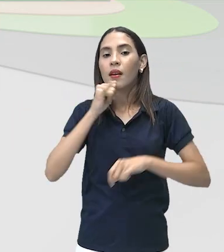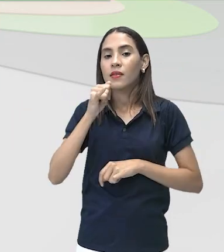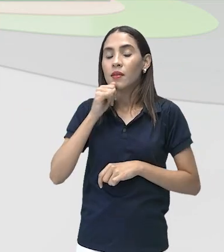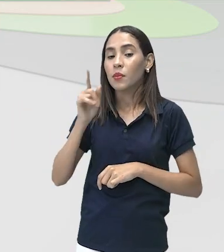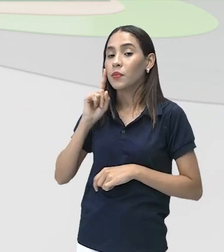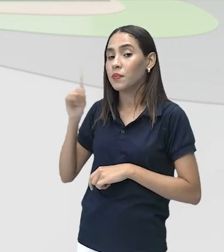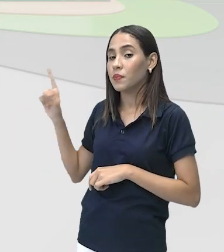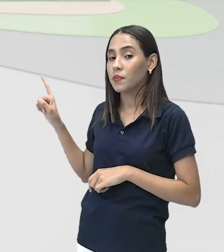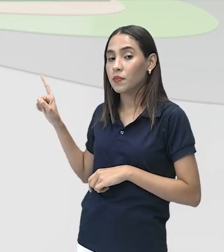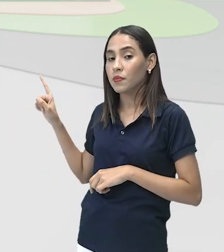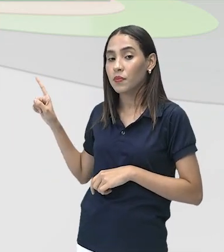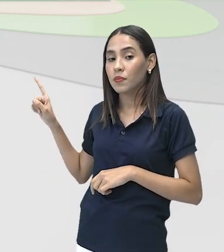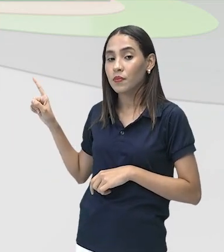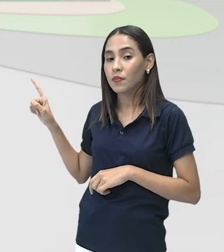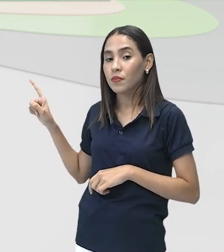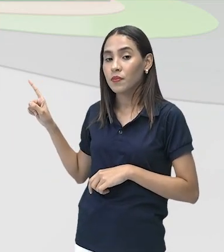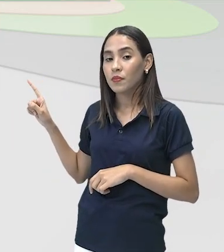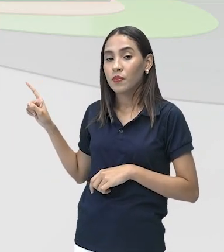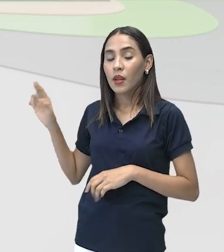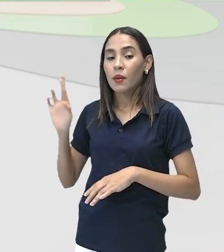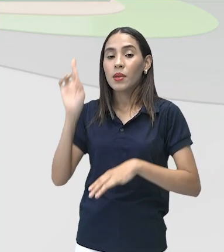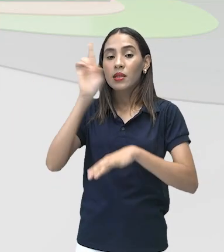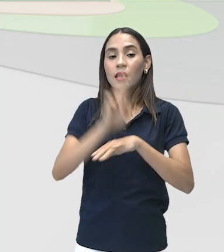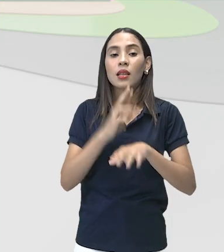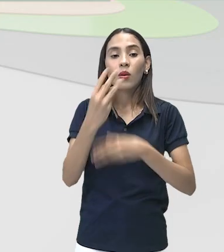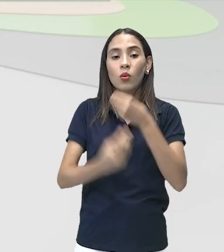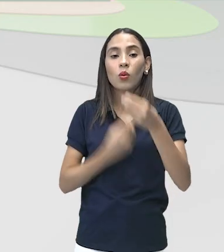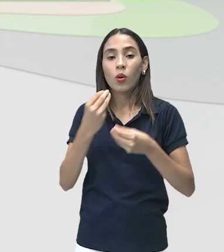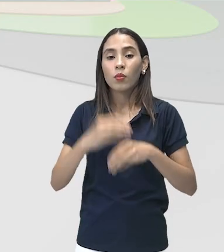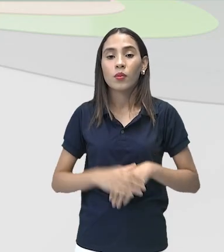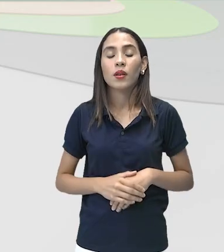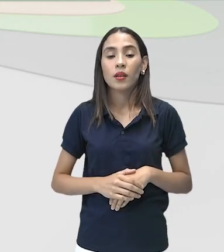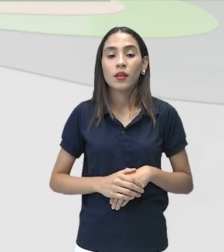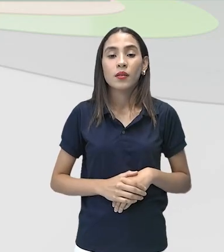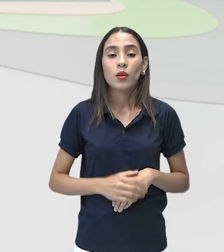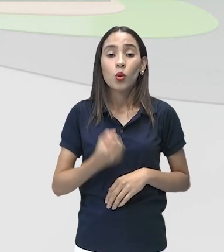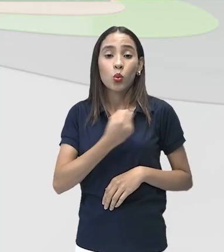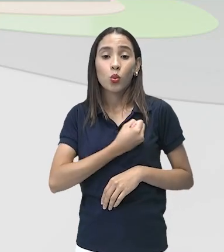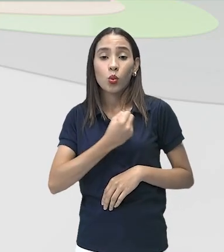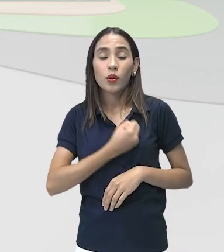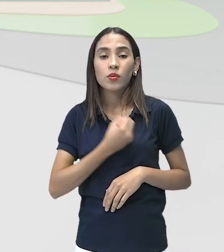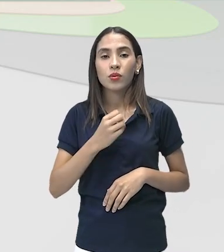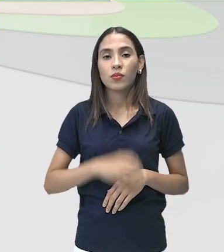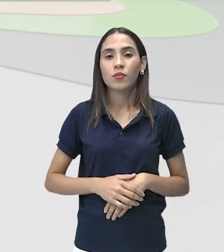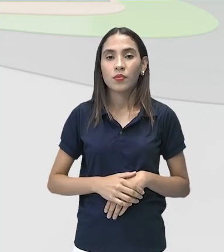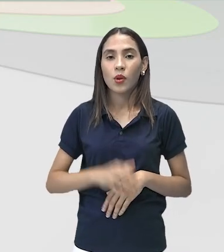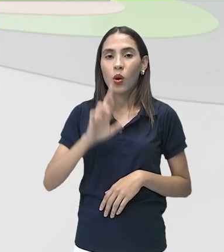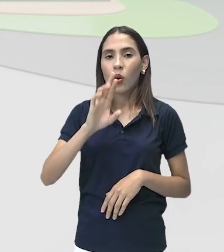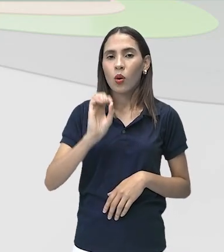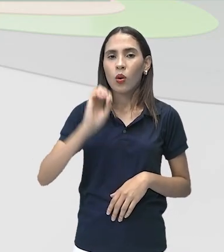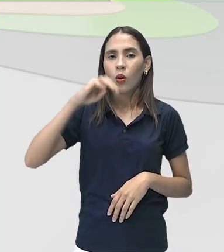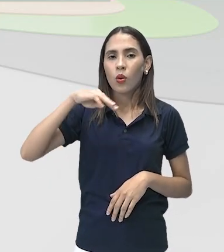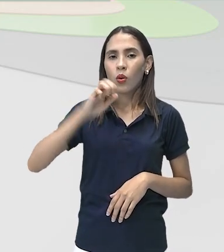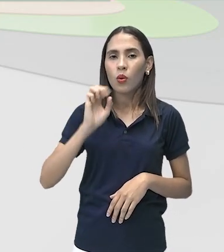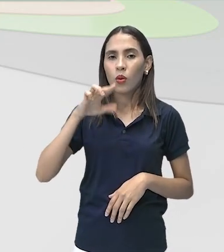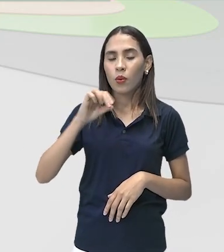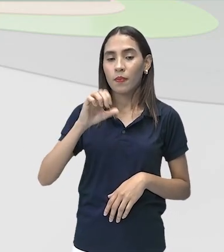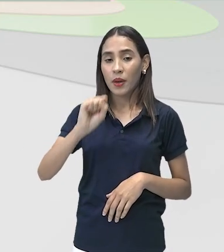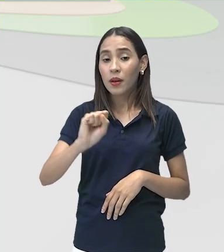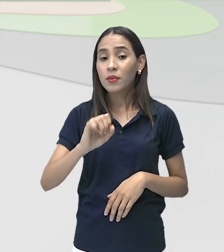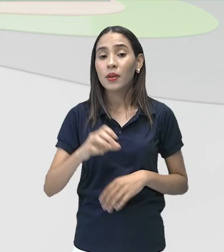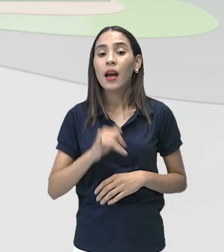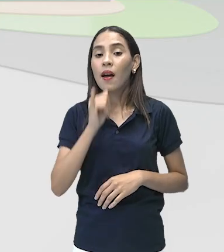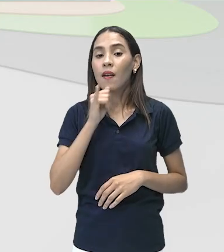ali, ó, temos essa primeira. Ela é representada pelos algarismos romanos. E aí, ao lado de cada